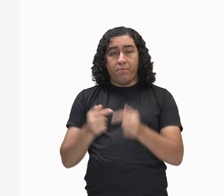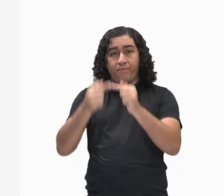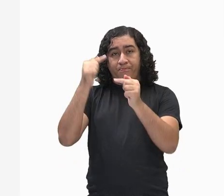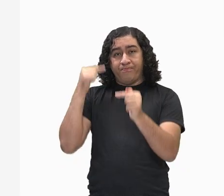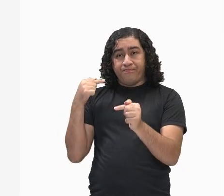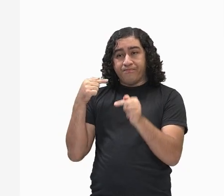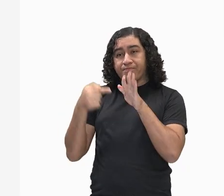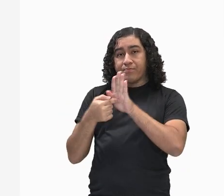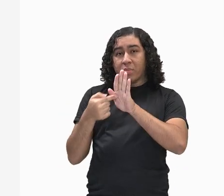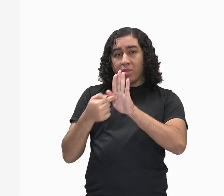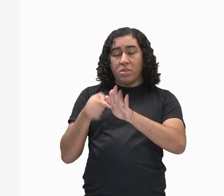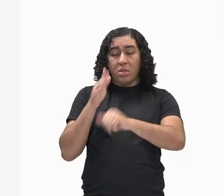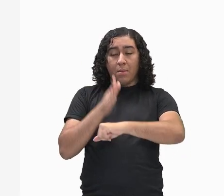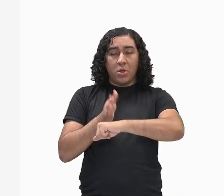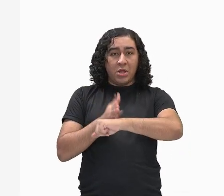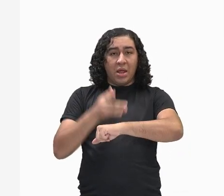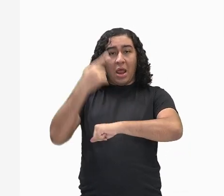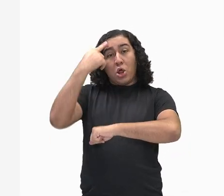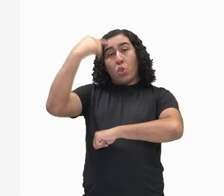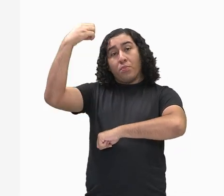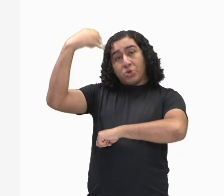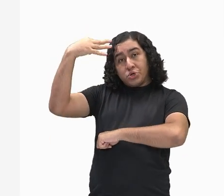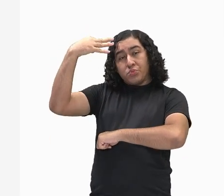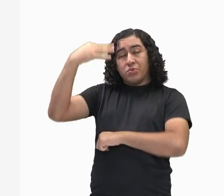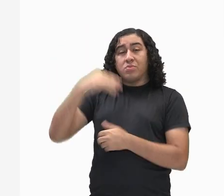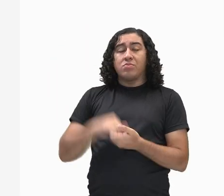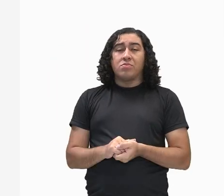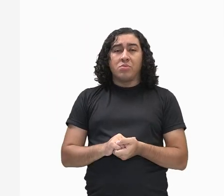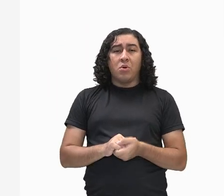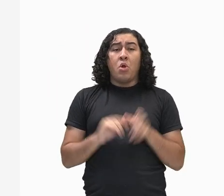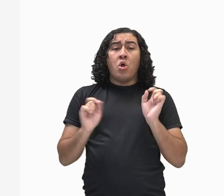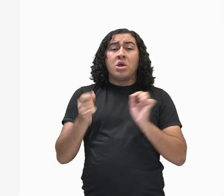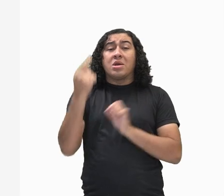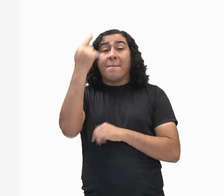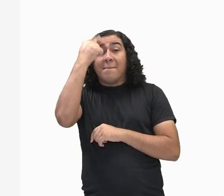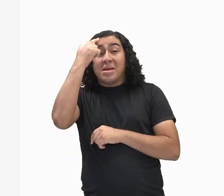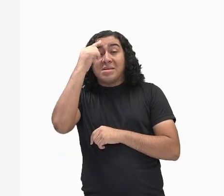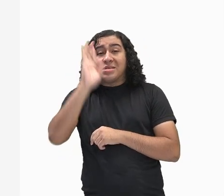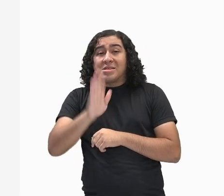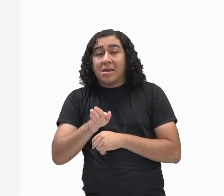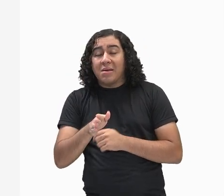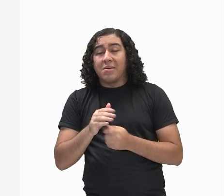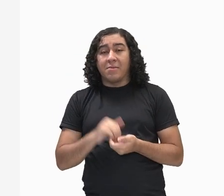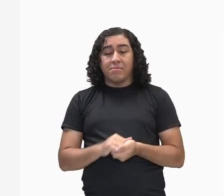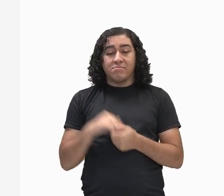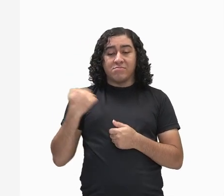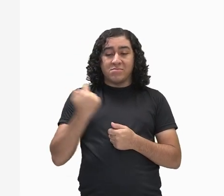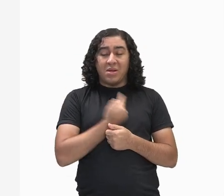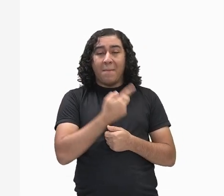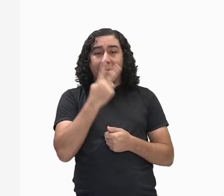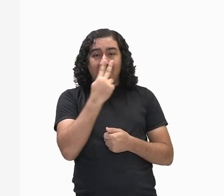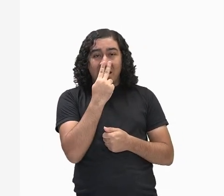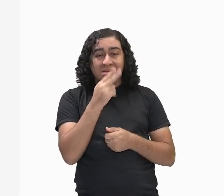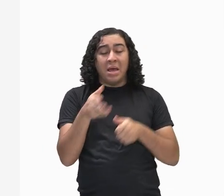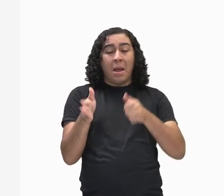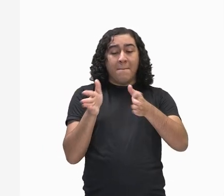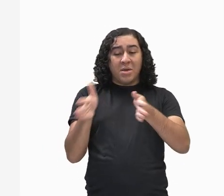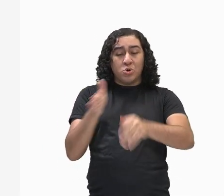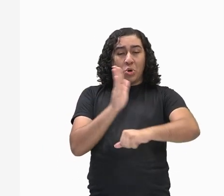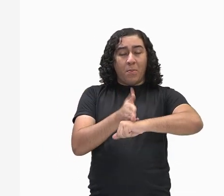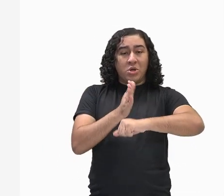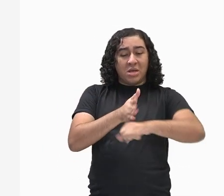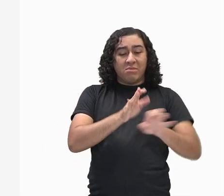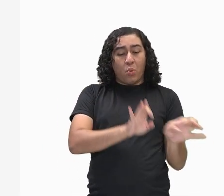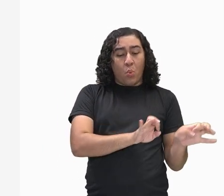era moderna pelos iluministas. Então, o que a gente já está percebendo aqui? Nós já estamos percebendo que nós